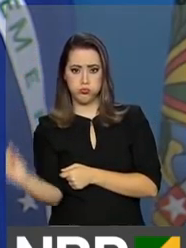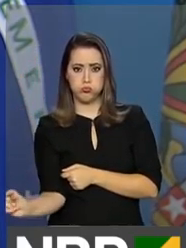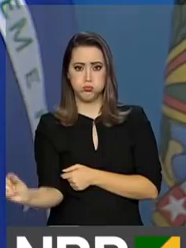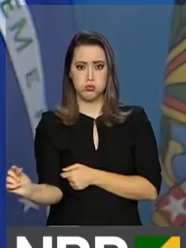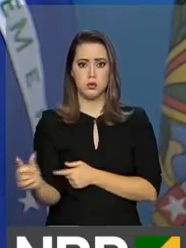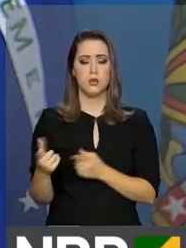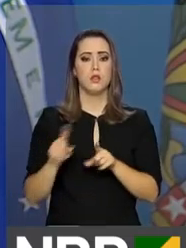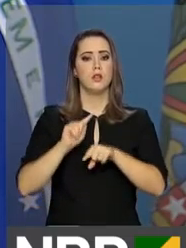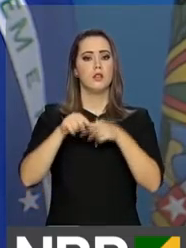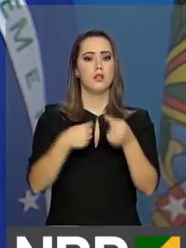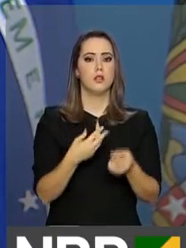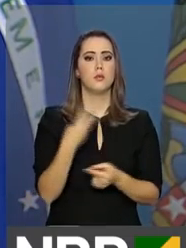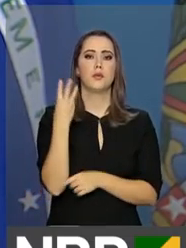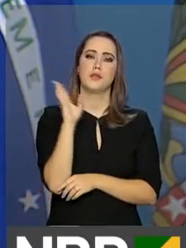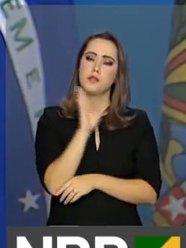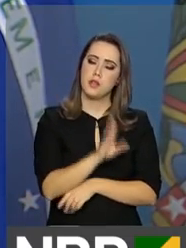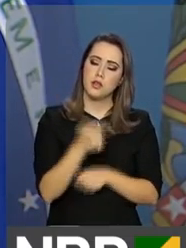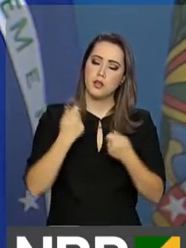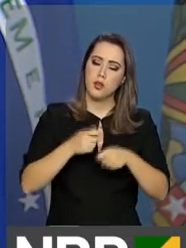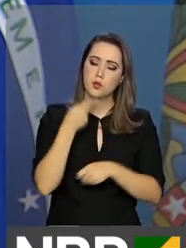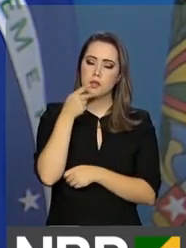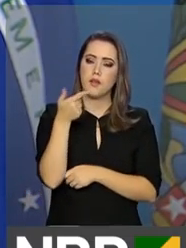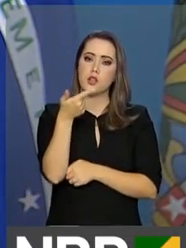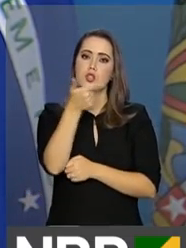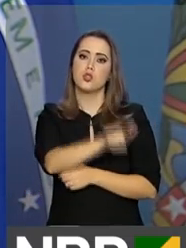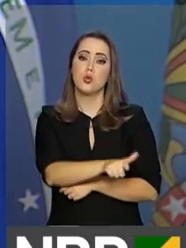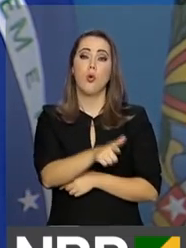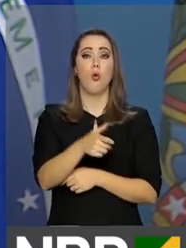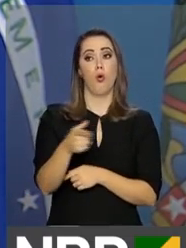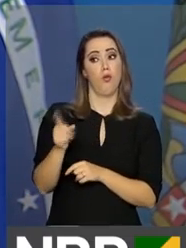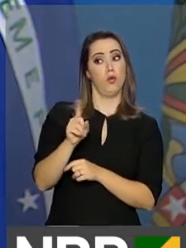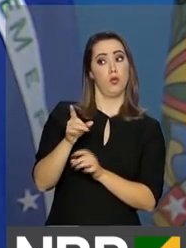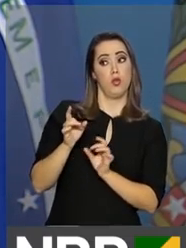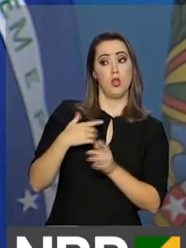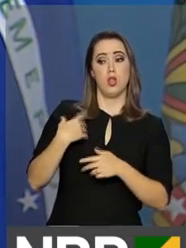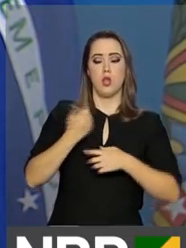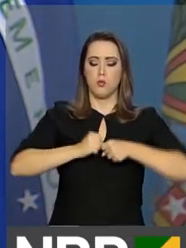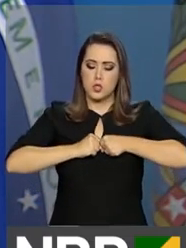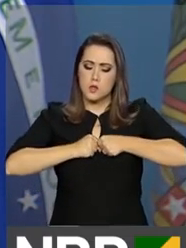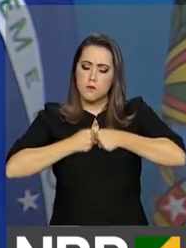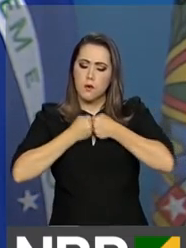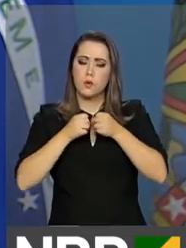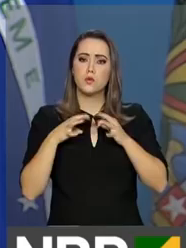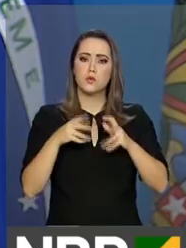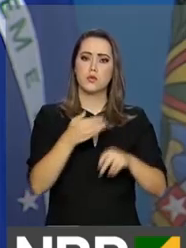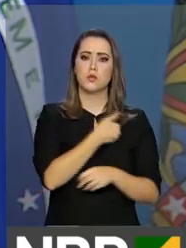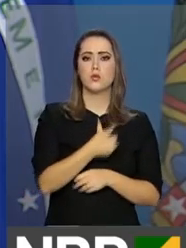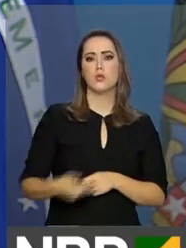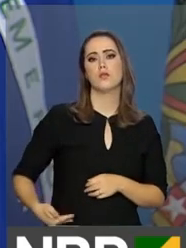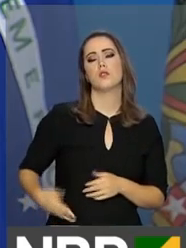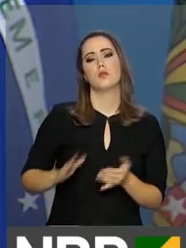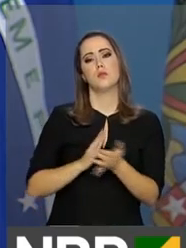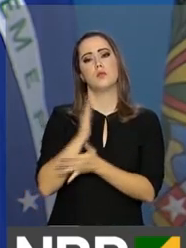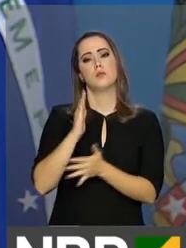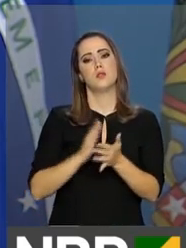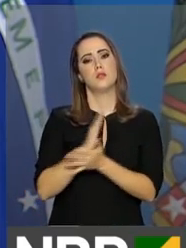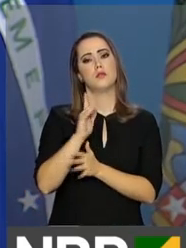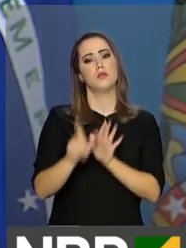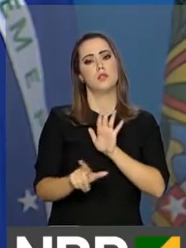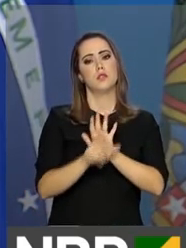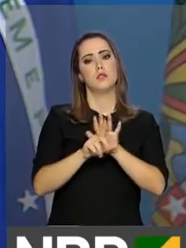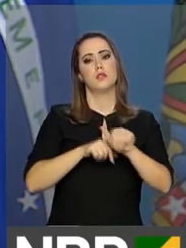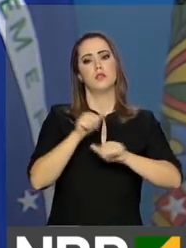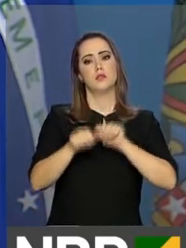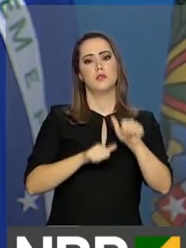novo pronunciamento, mas absolutamente, eu dirigirei toda a energia governamental para aprovar a Previdência